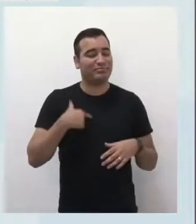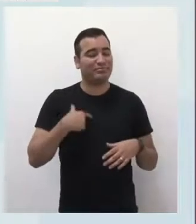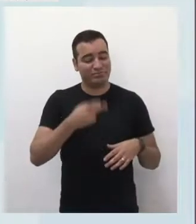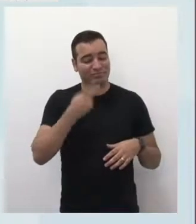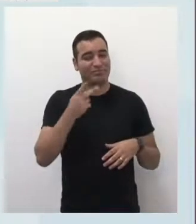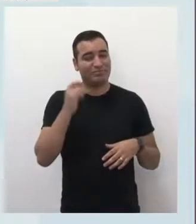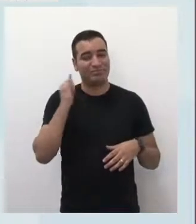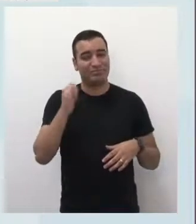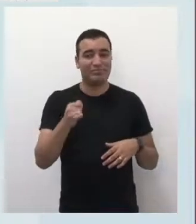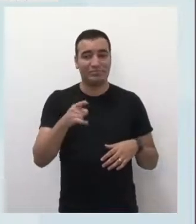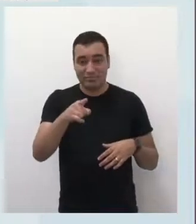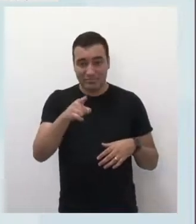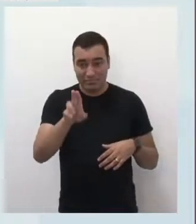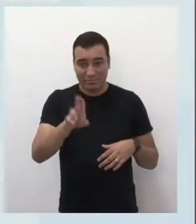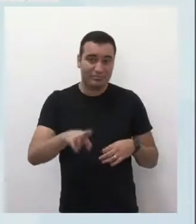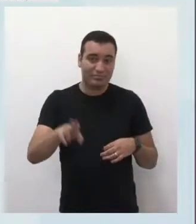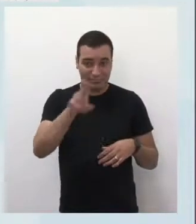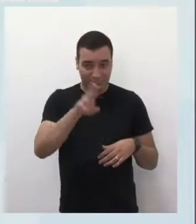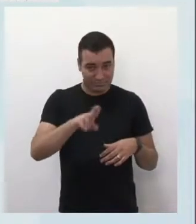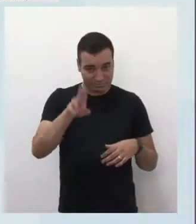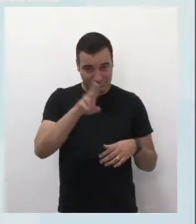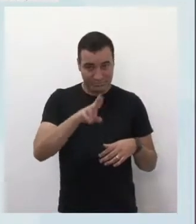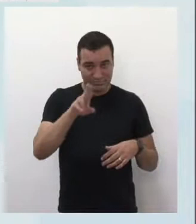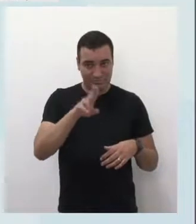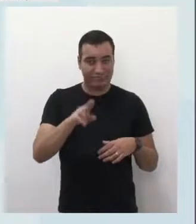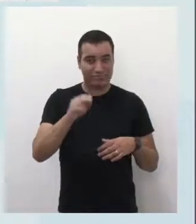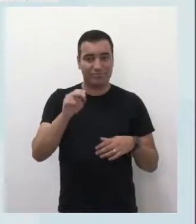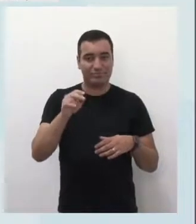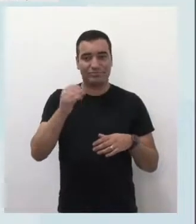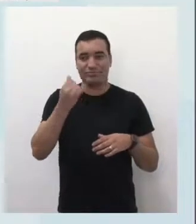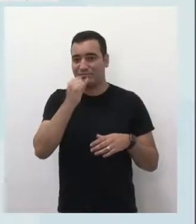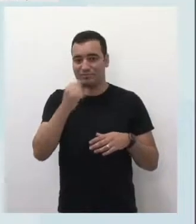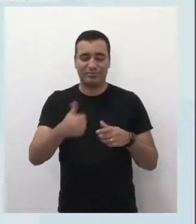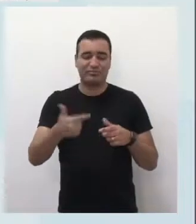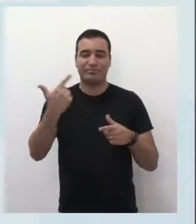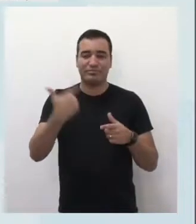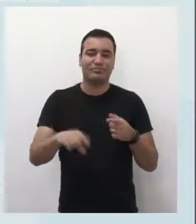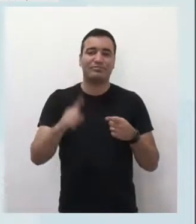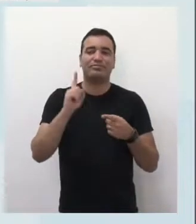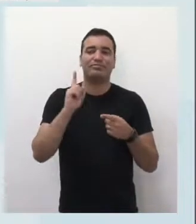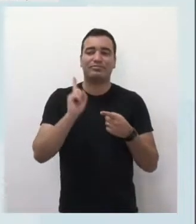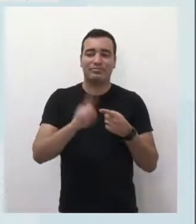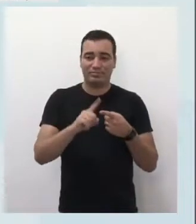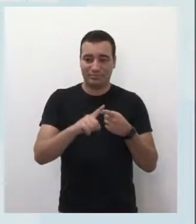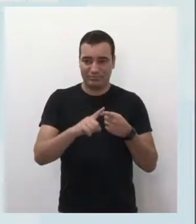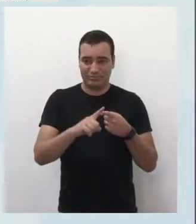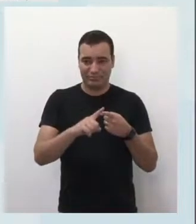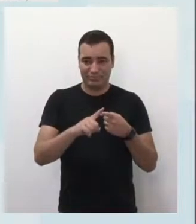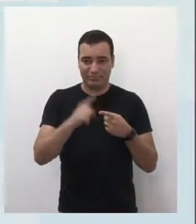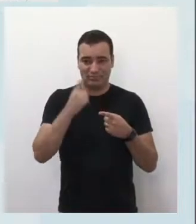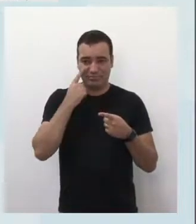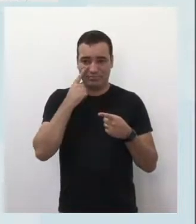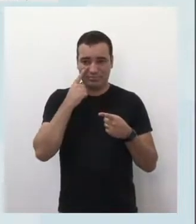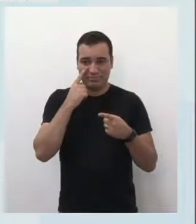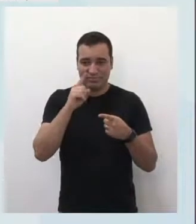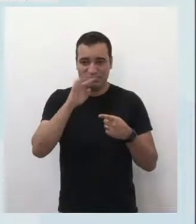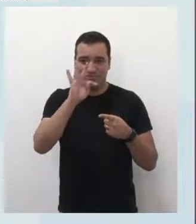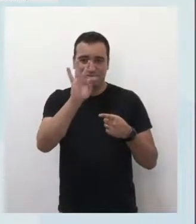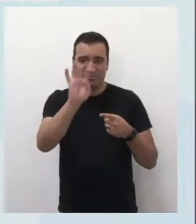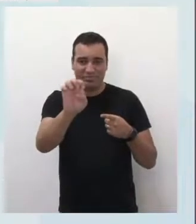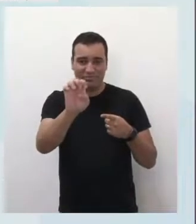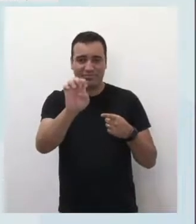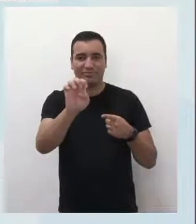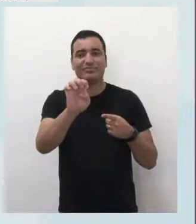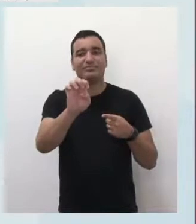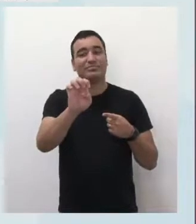ó. Além de você usar, ainda você tem uma taxa aqui que você tem que pagar aqui de energia, ó, TE aqui, ó.